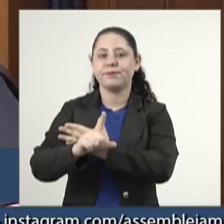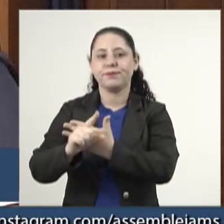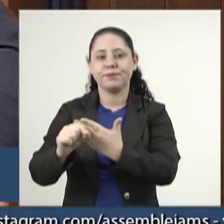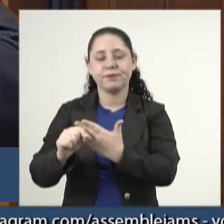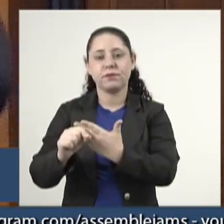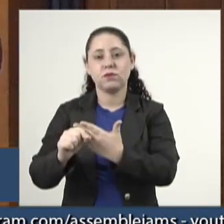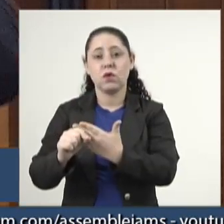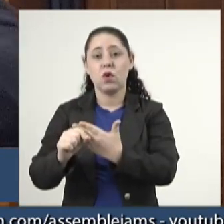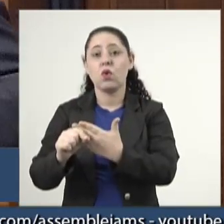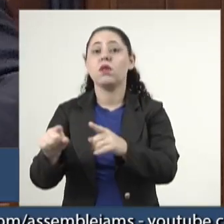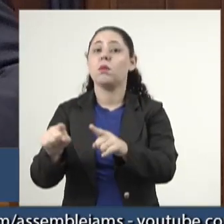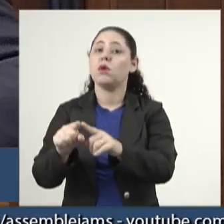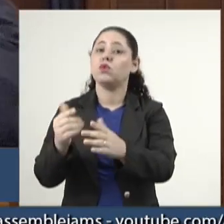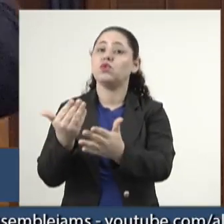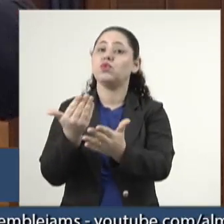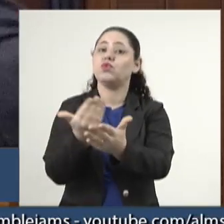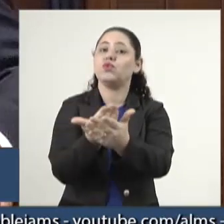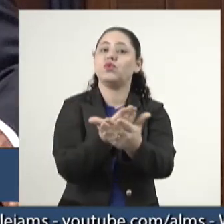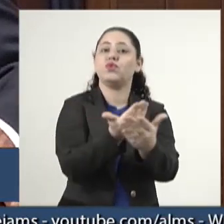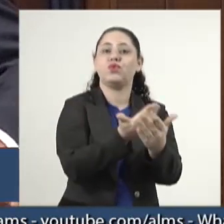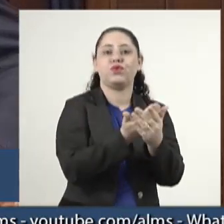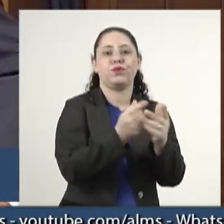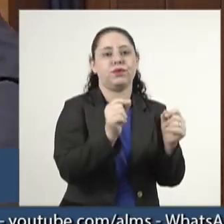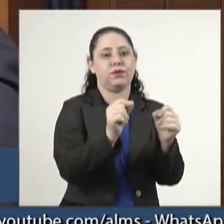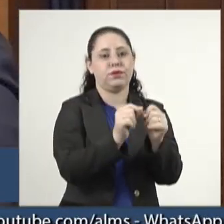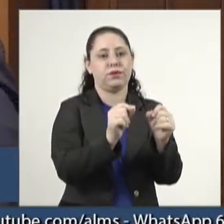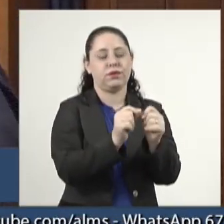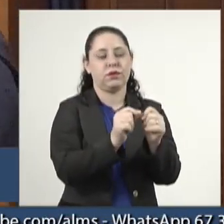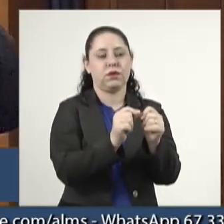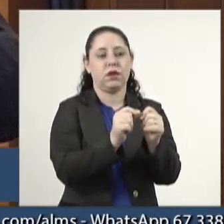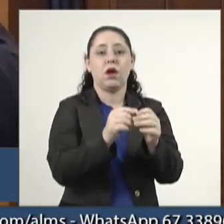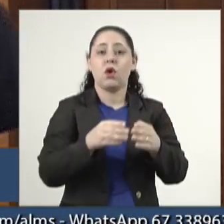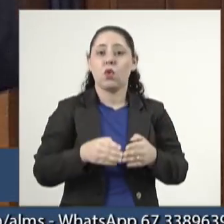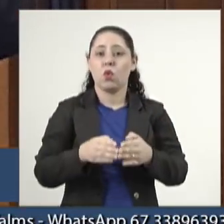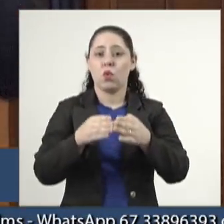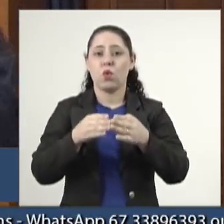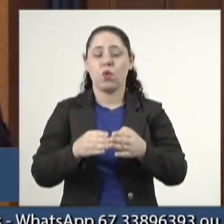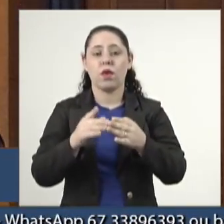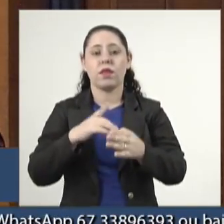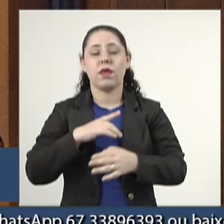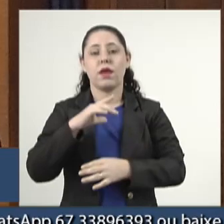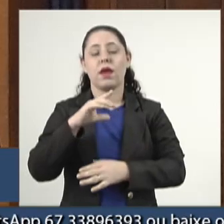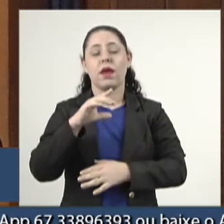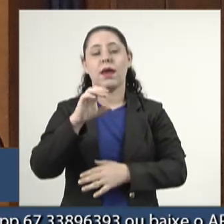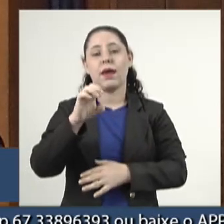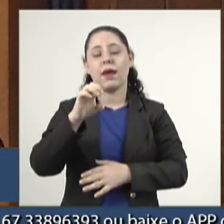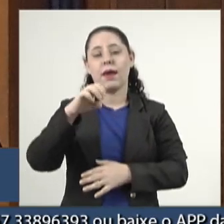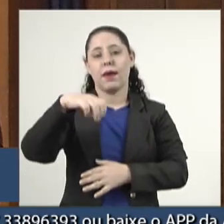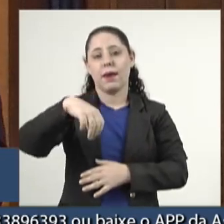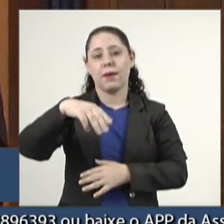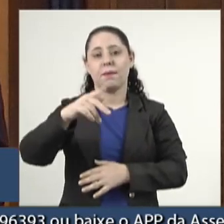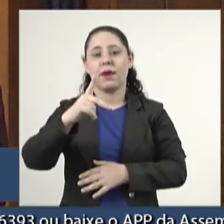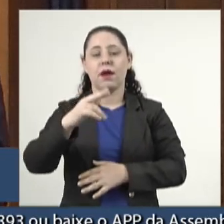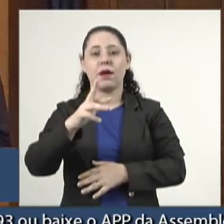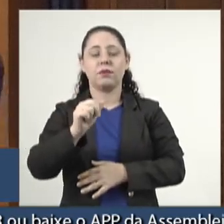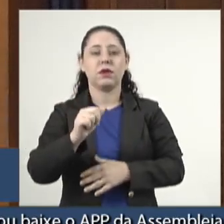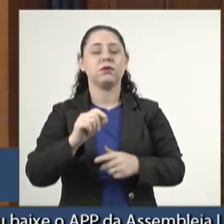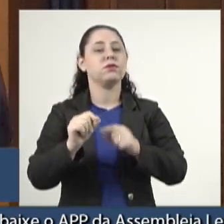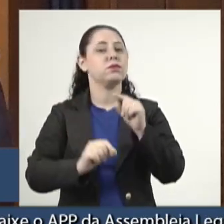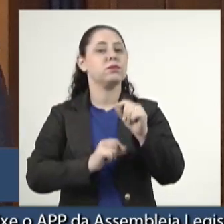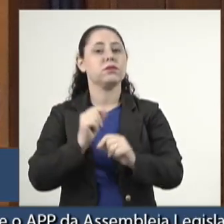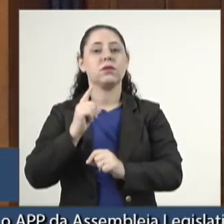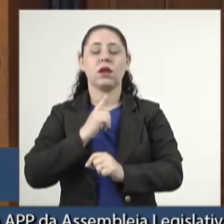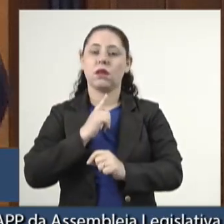Pantanal, com os estudos também que são feitos. Ali em Corumbá nós temos a Embrapa Pantanal, né? E ela